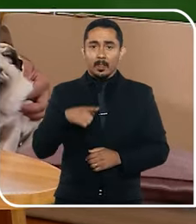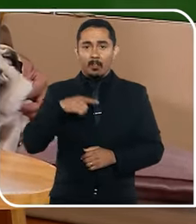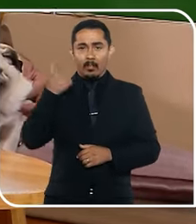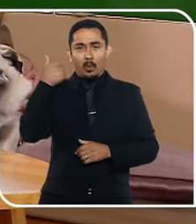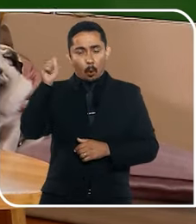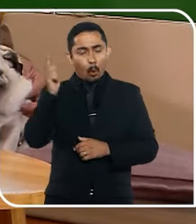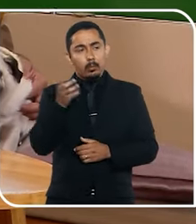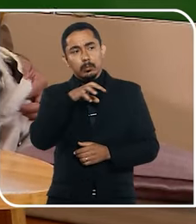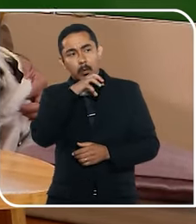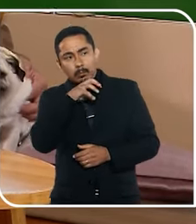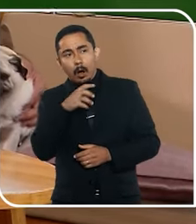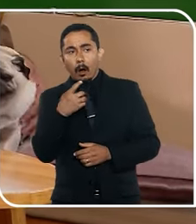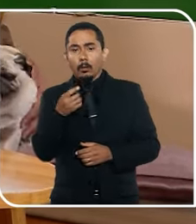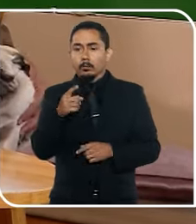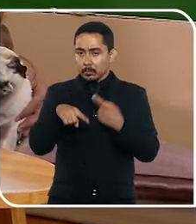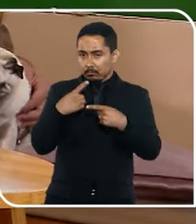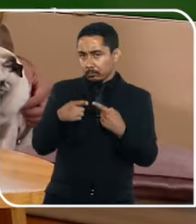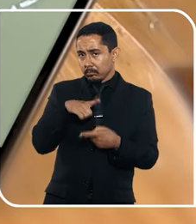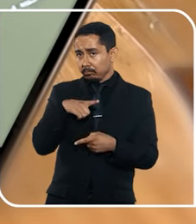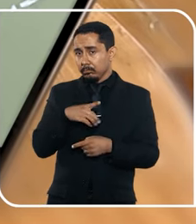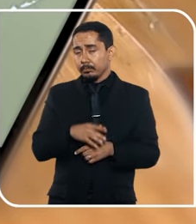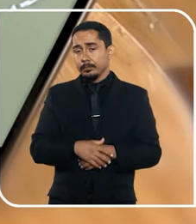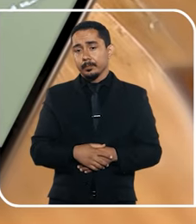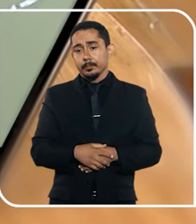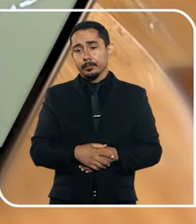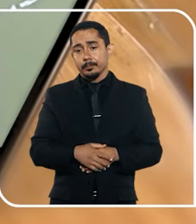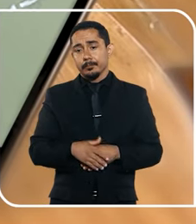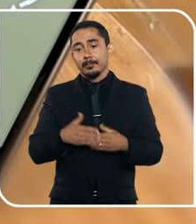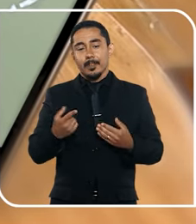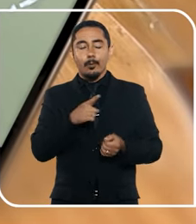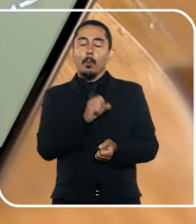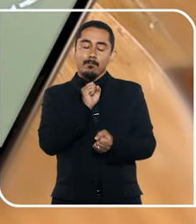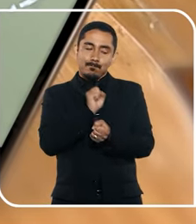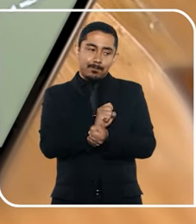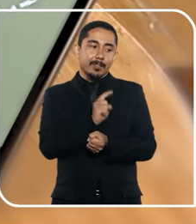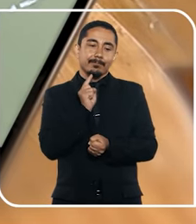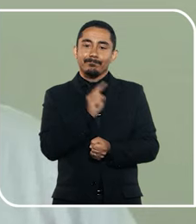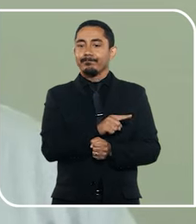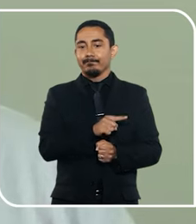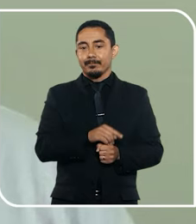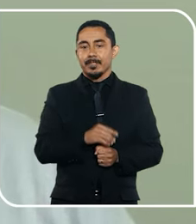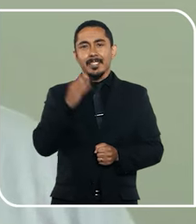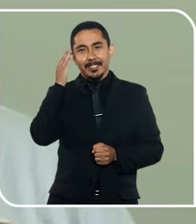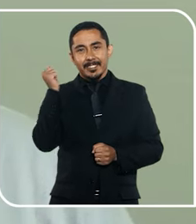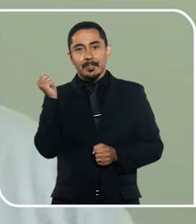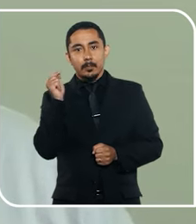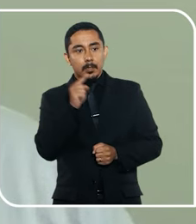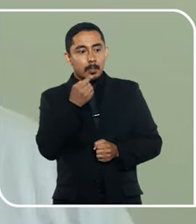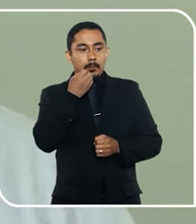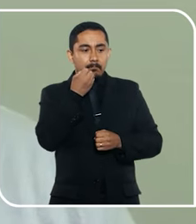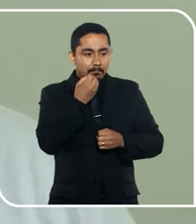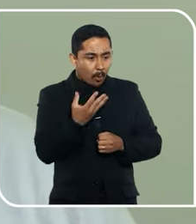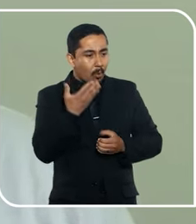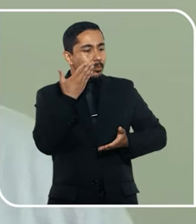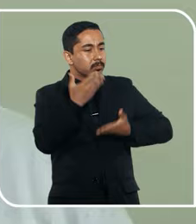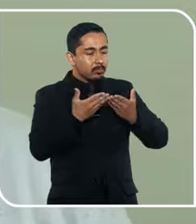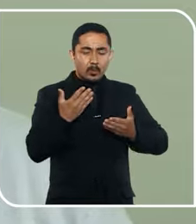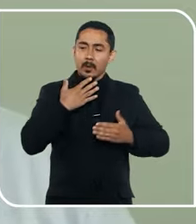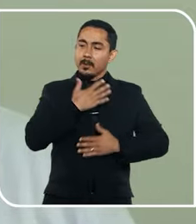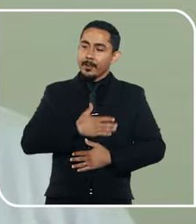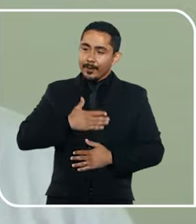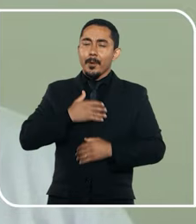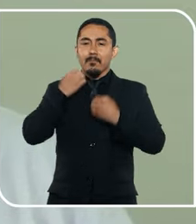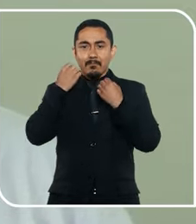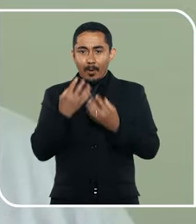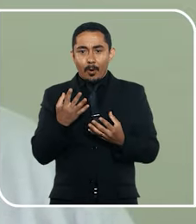Você teve outro animal depois da Kimi? Então, eu parei naquele. Sabe quando você faz algo muito bem feito, é